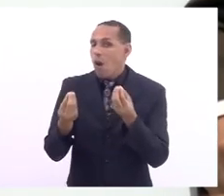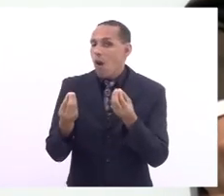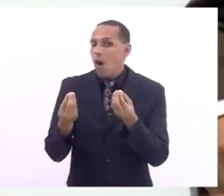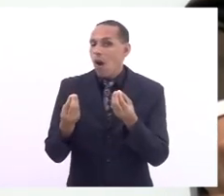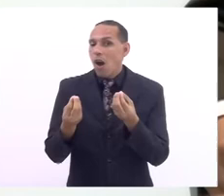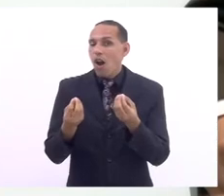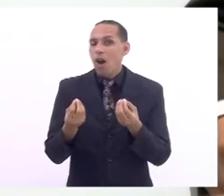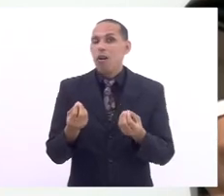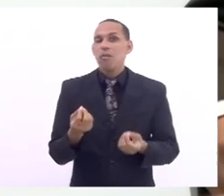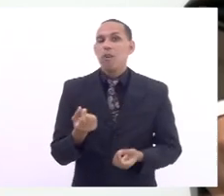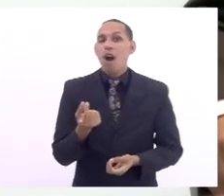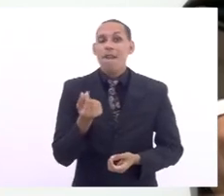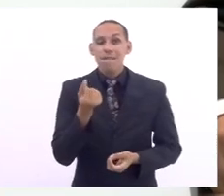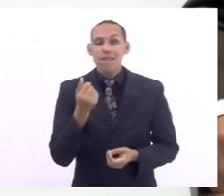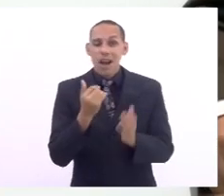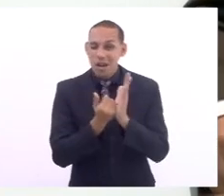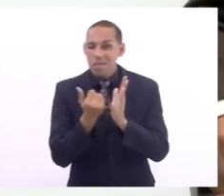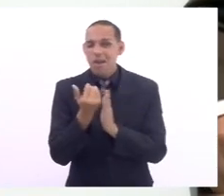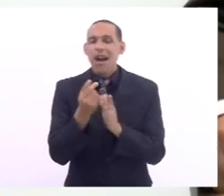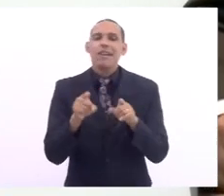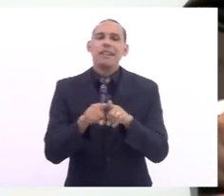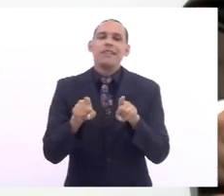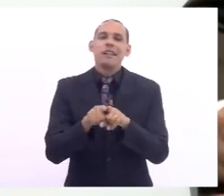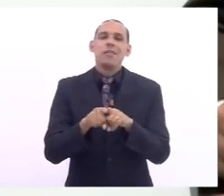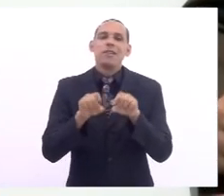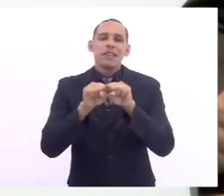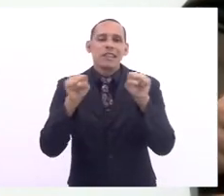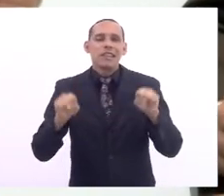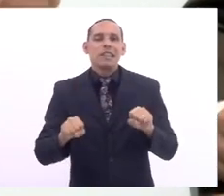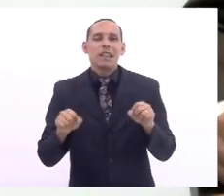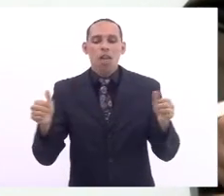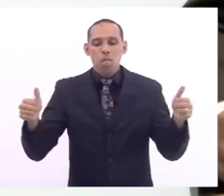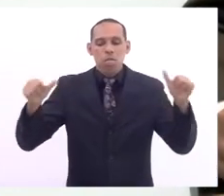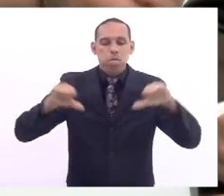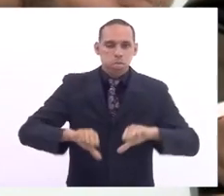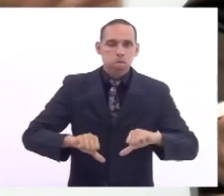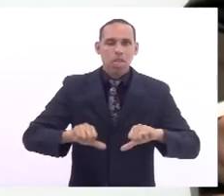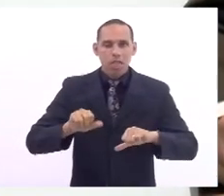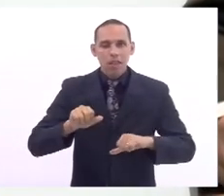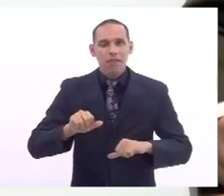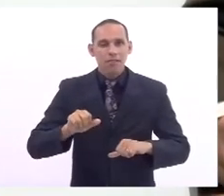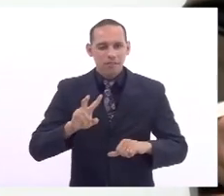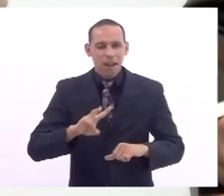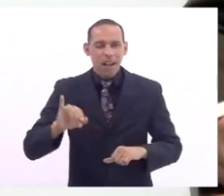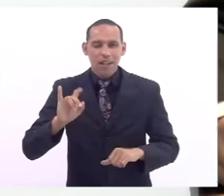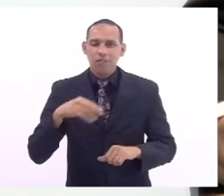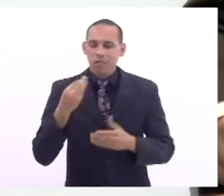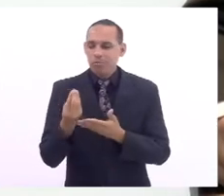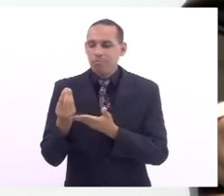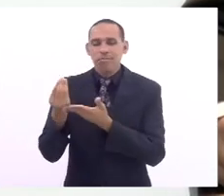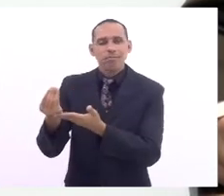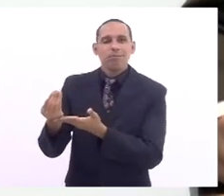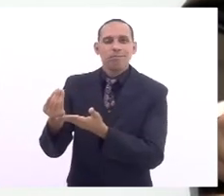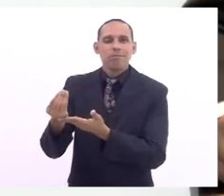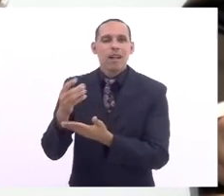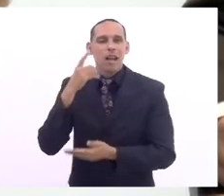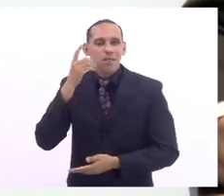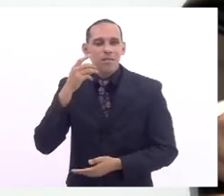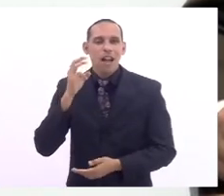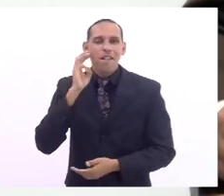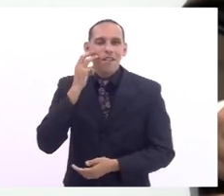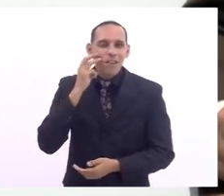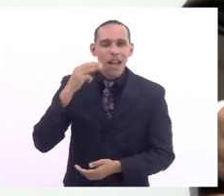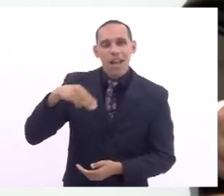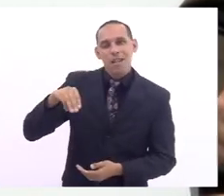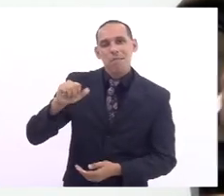passagem aumentar e que o sistema está em crise em colapso Setembro do ano passado entregamos o deputado waldeck a deputada Marta vários outros a